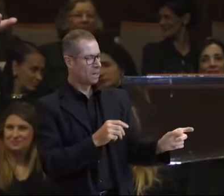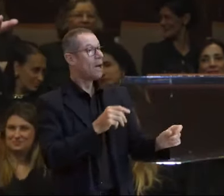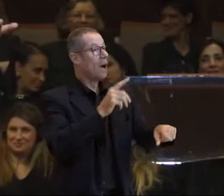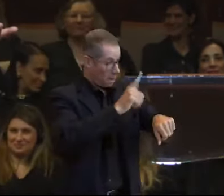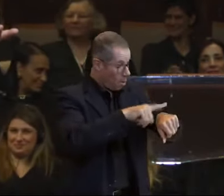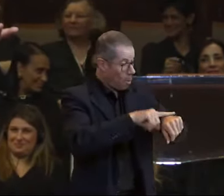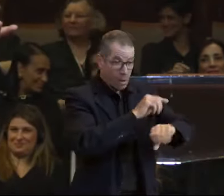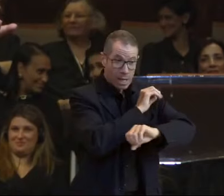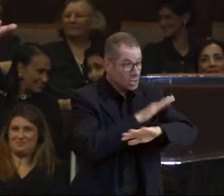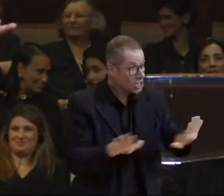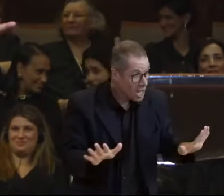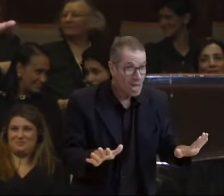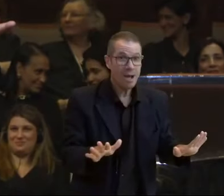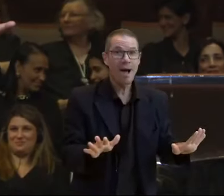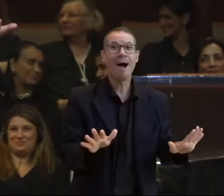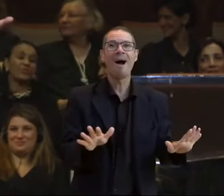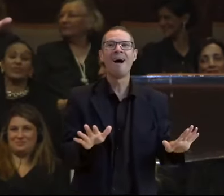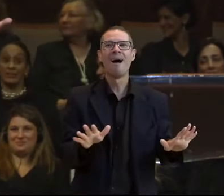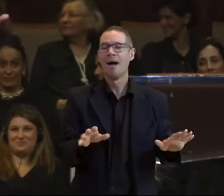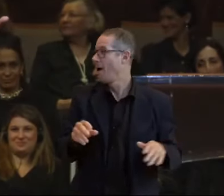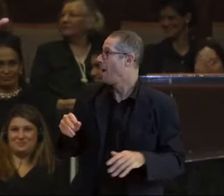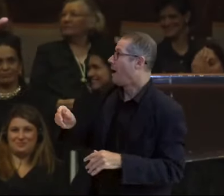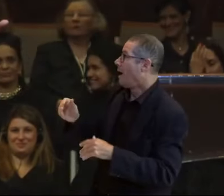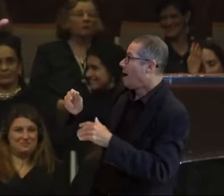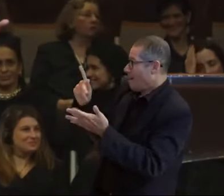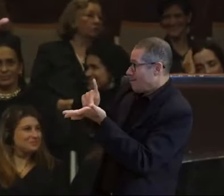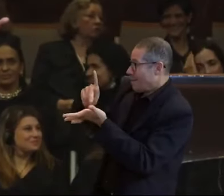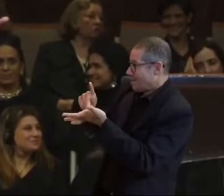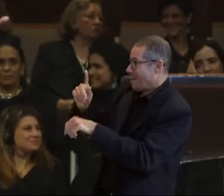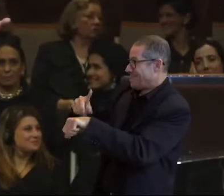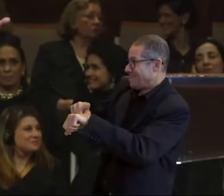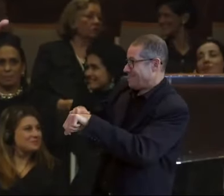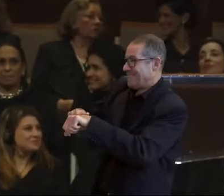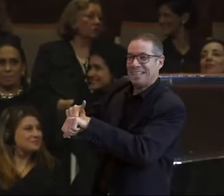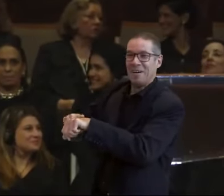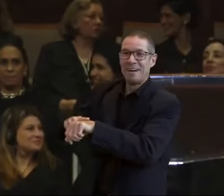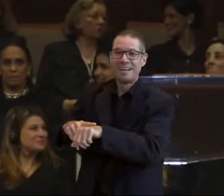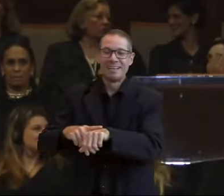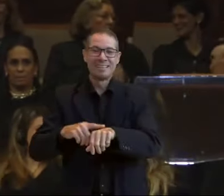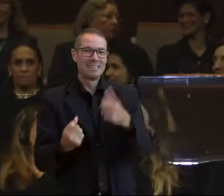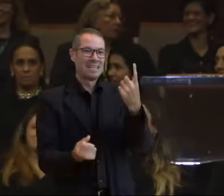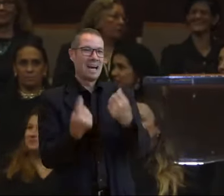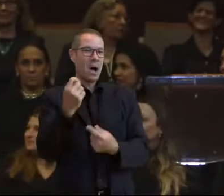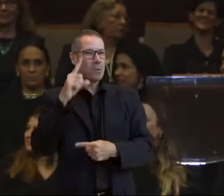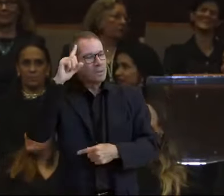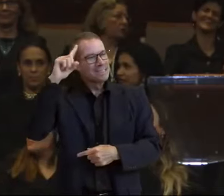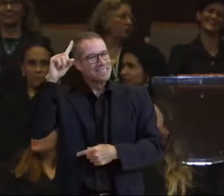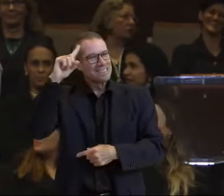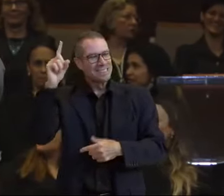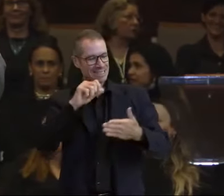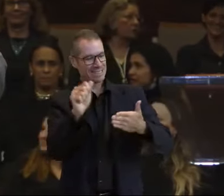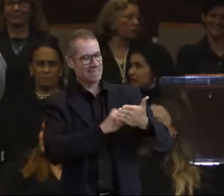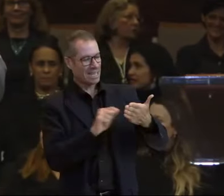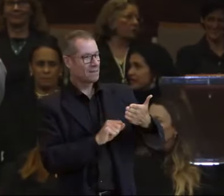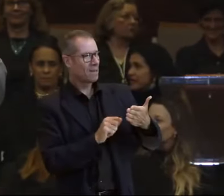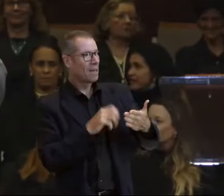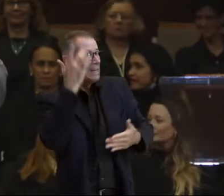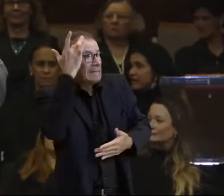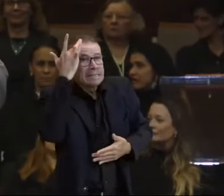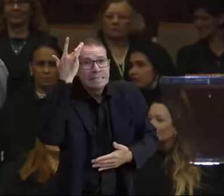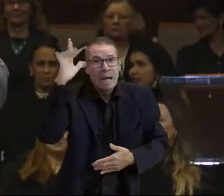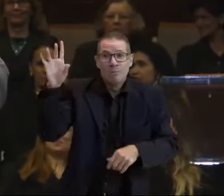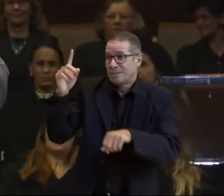hora, chega. Ela disse: é verdade, está na hora. Aí passou alguns dias, ela me escreve de volta: não